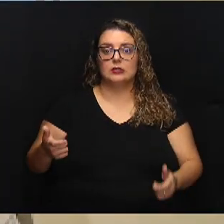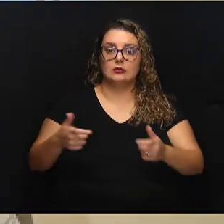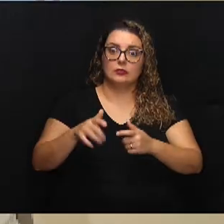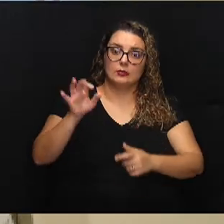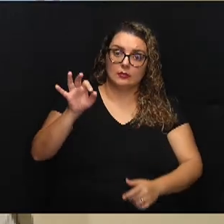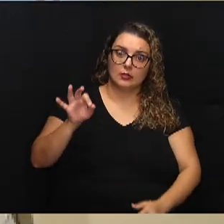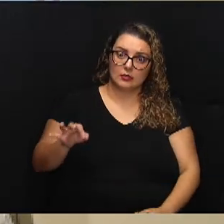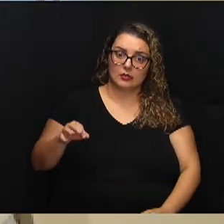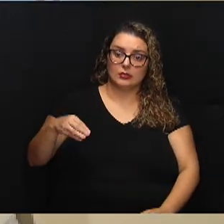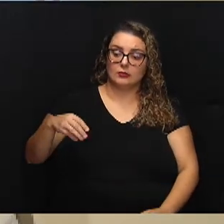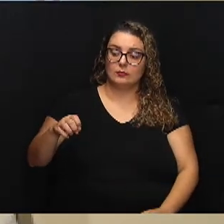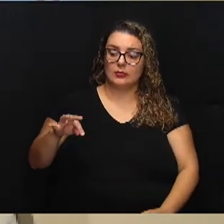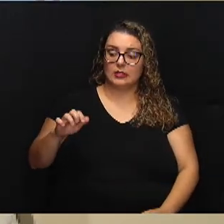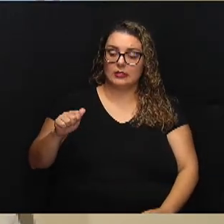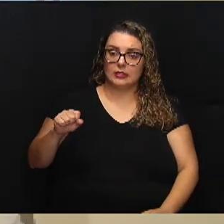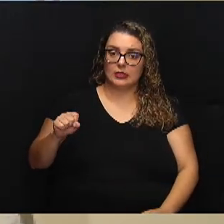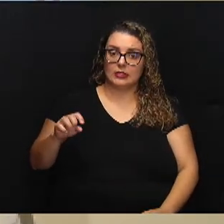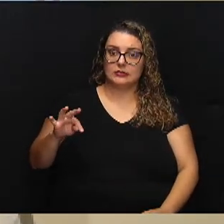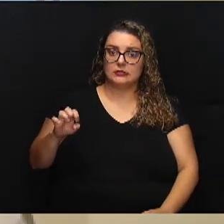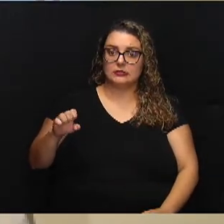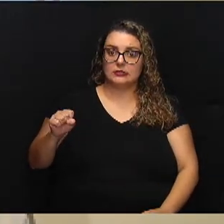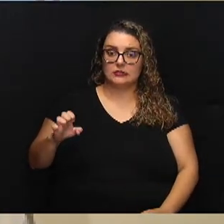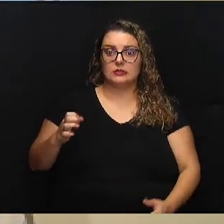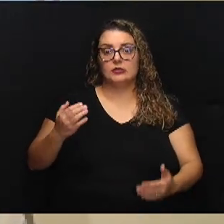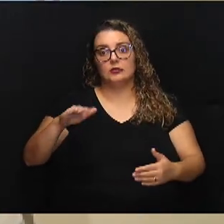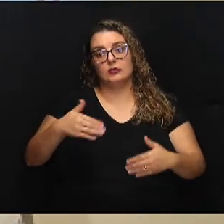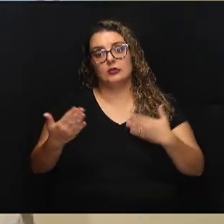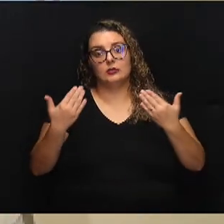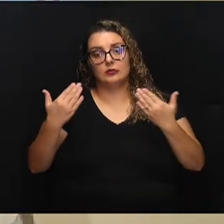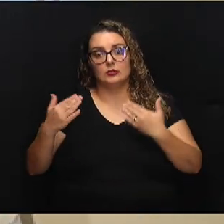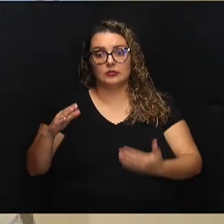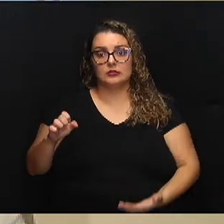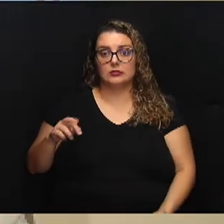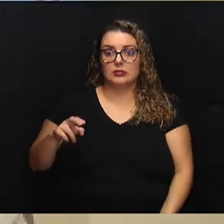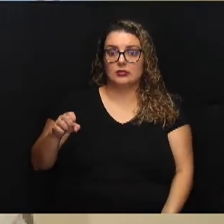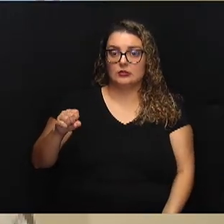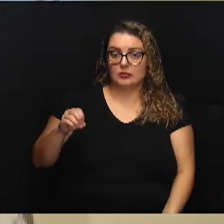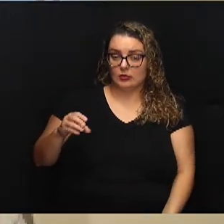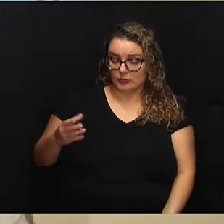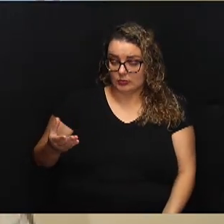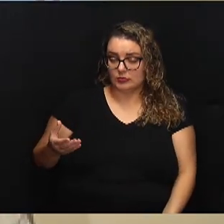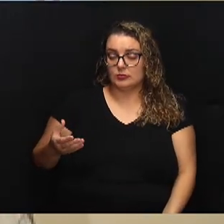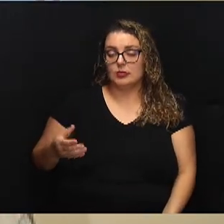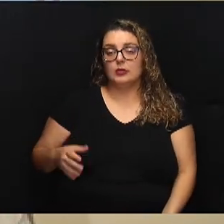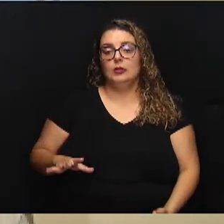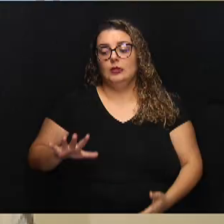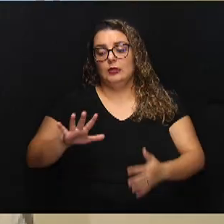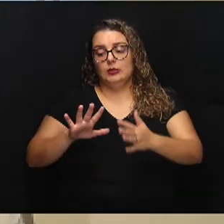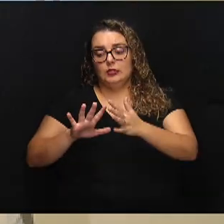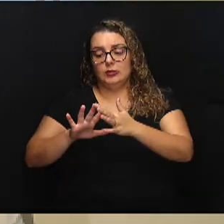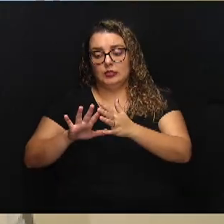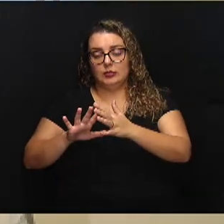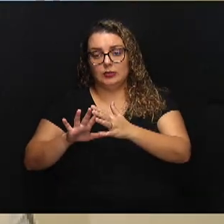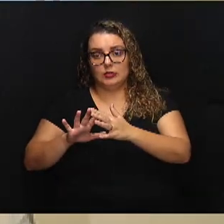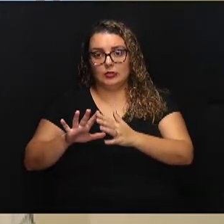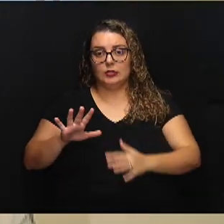probabilidade de metástase quando comparado aos carcinomas serosos de alto grau. Eu posso ter ainda os carcinomas mucinosos,